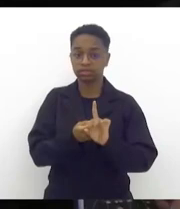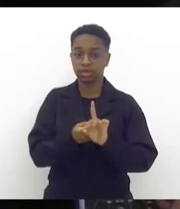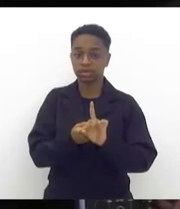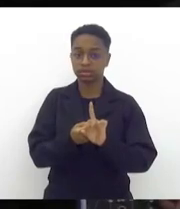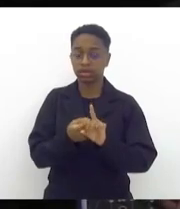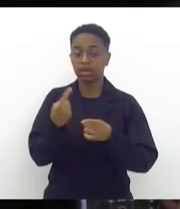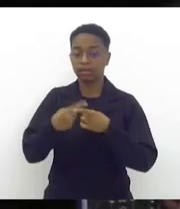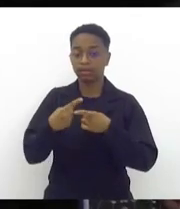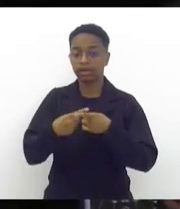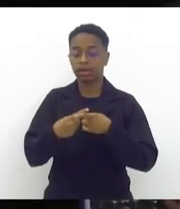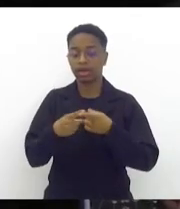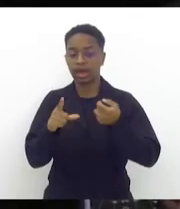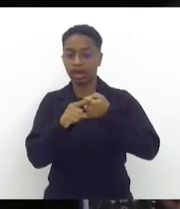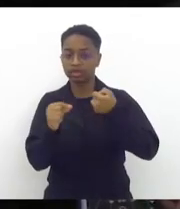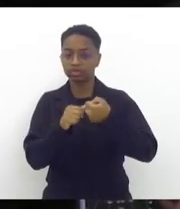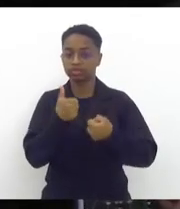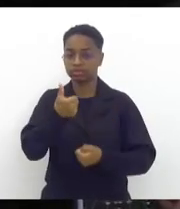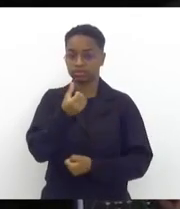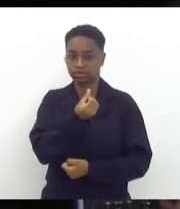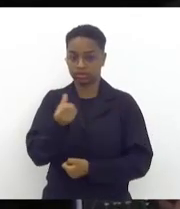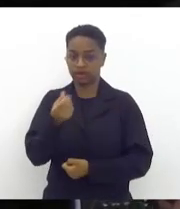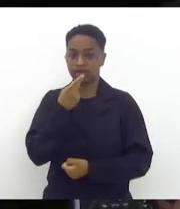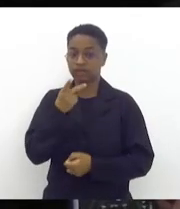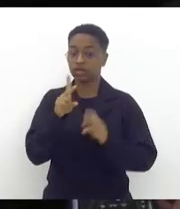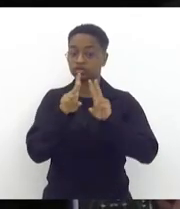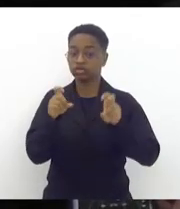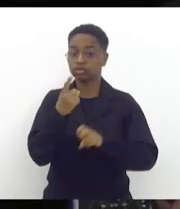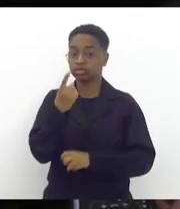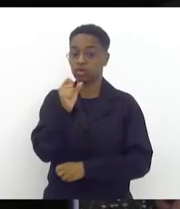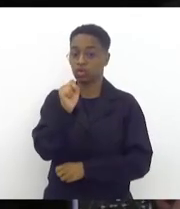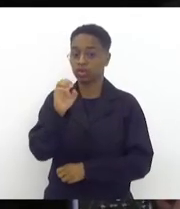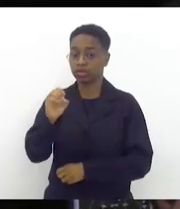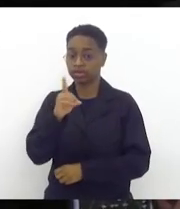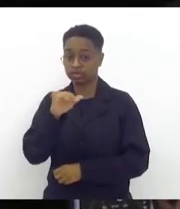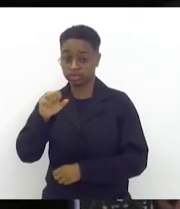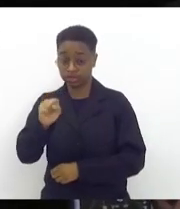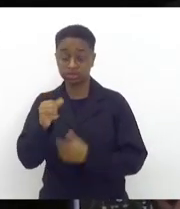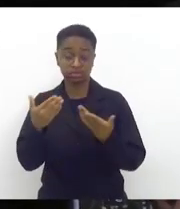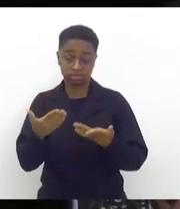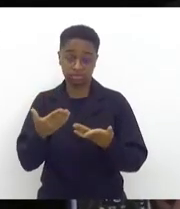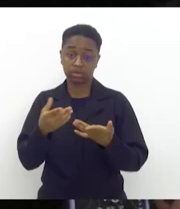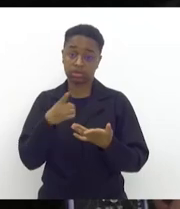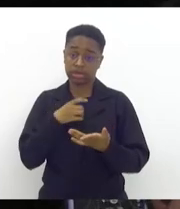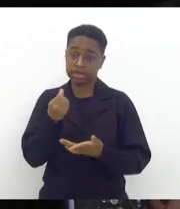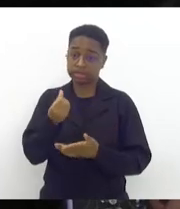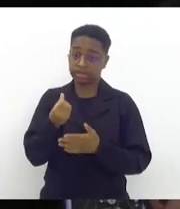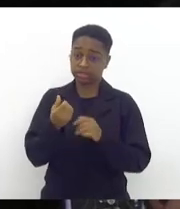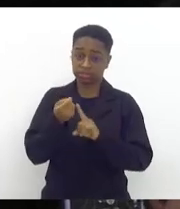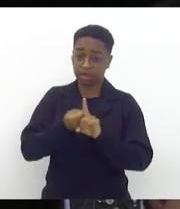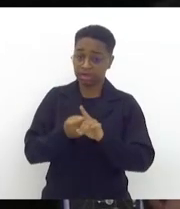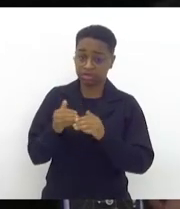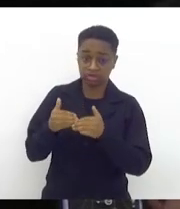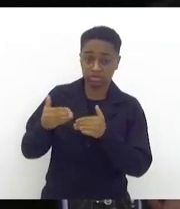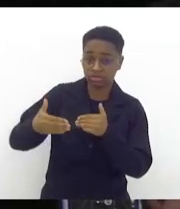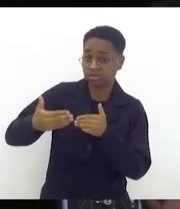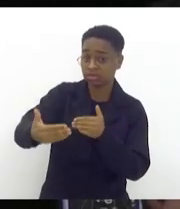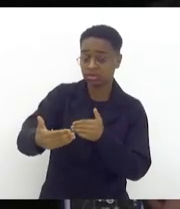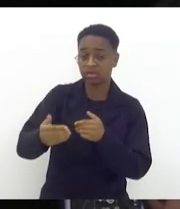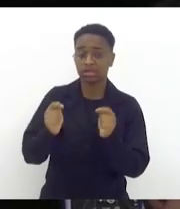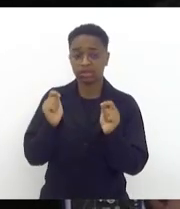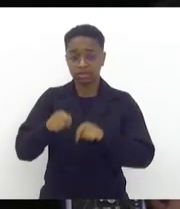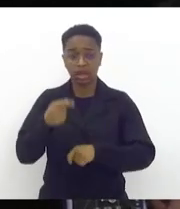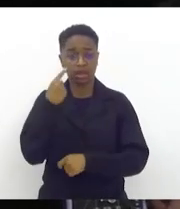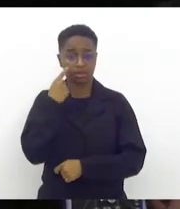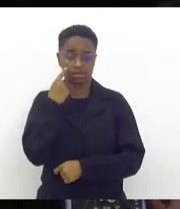artigo 66 fala de 180 dias, é só jogar 6 meses para frente e ver,